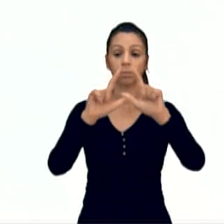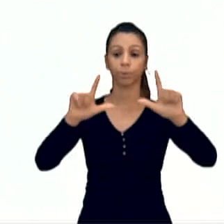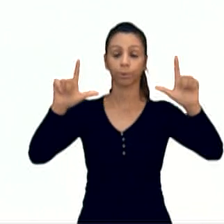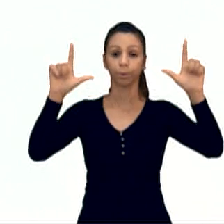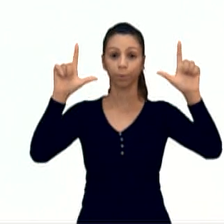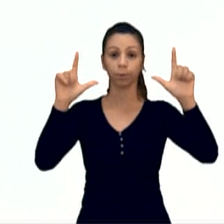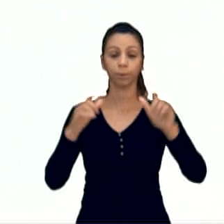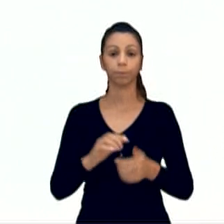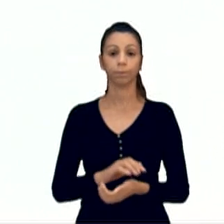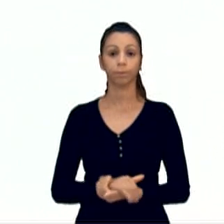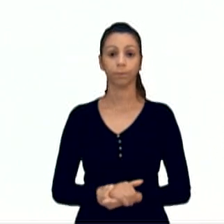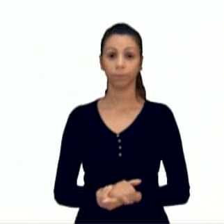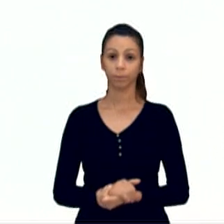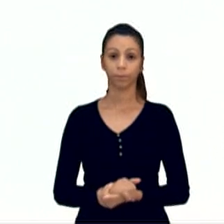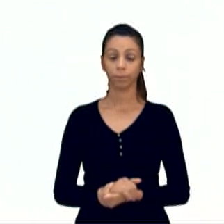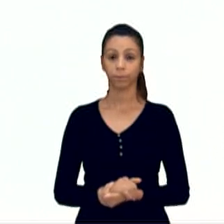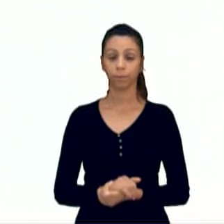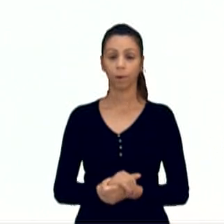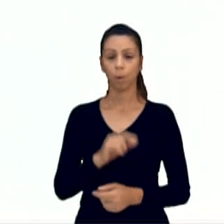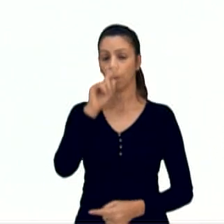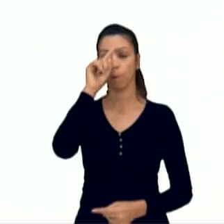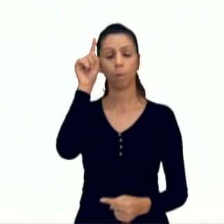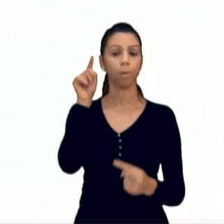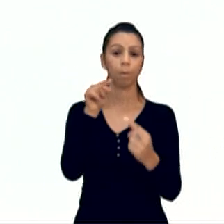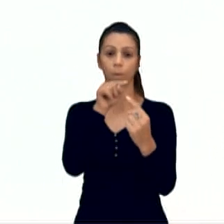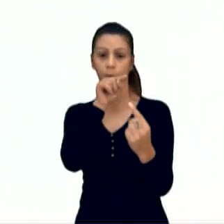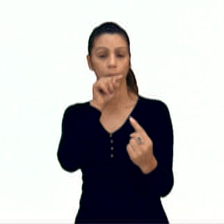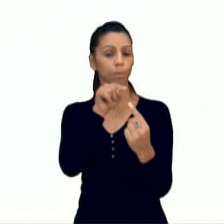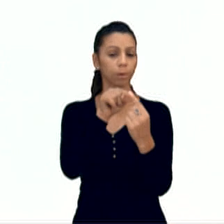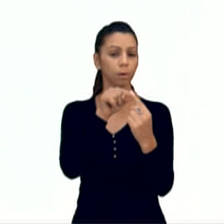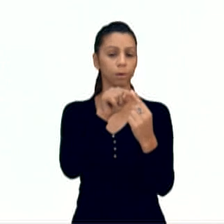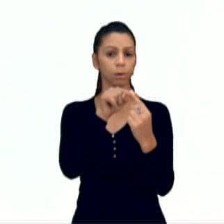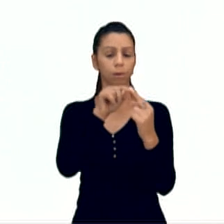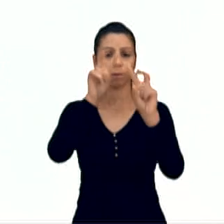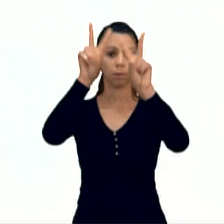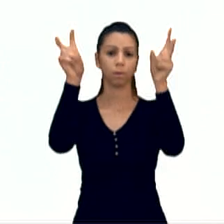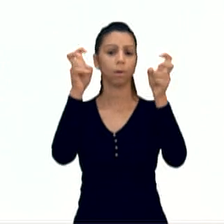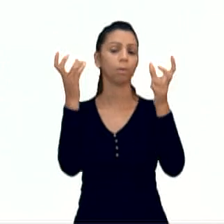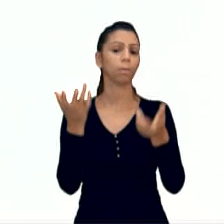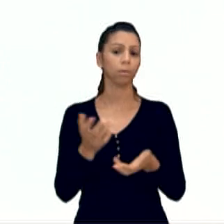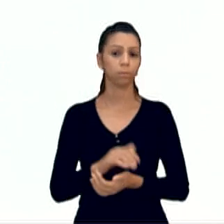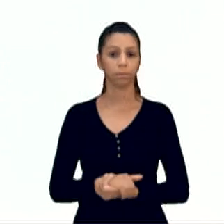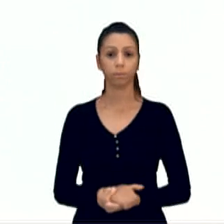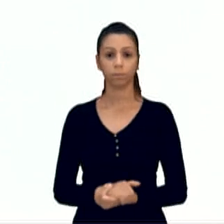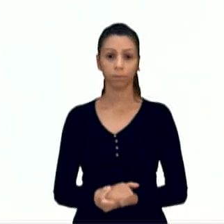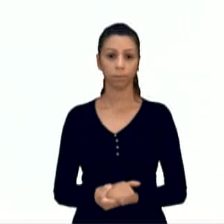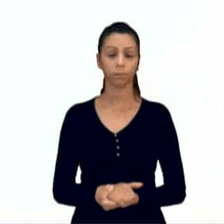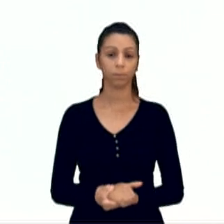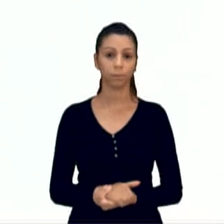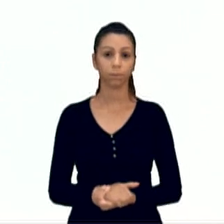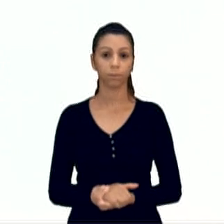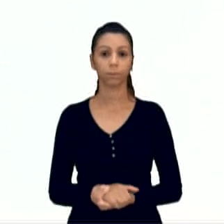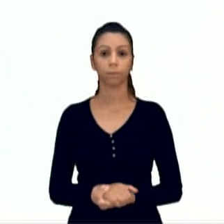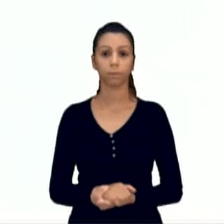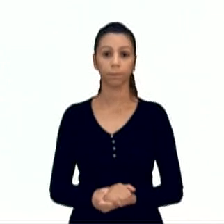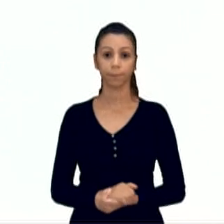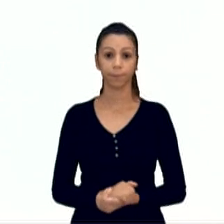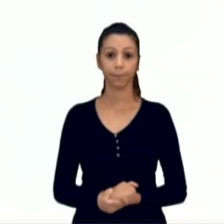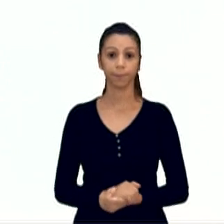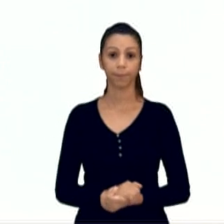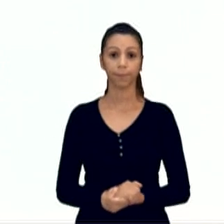aim of the campaign? Qual que é o principal objetivo, o principal assunto, né, dessa campanha? Encourage people to drink